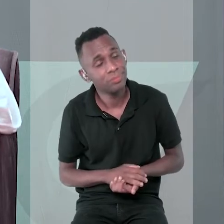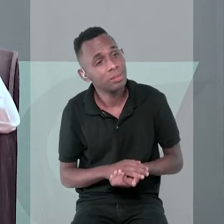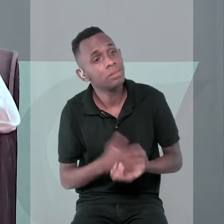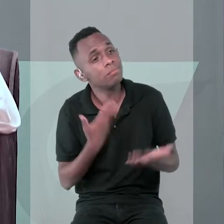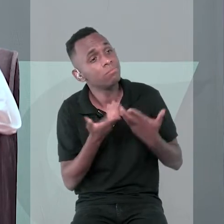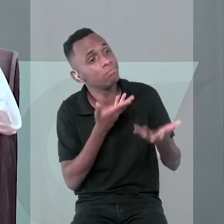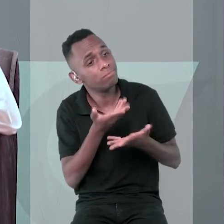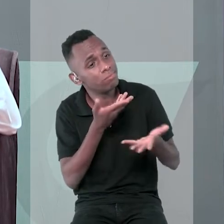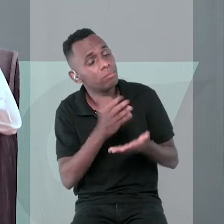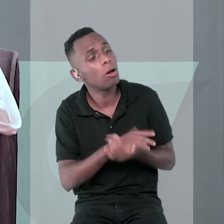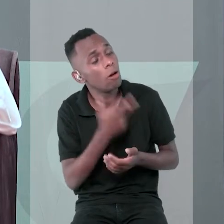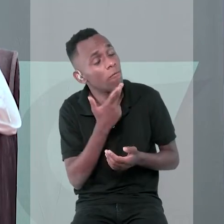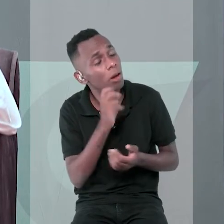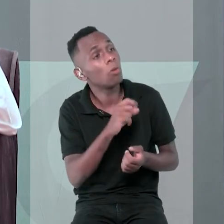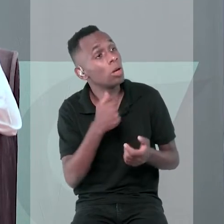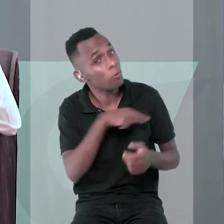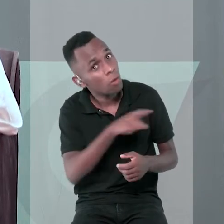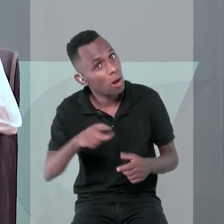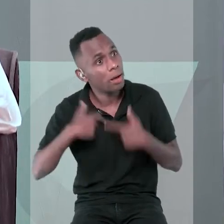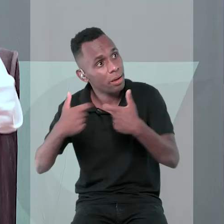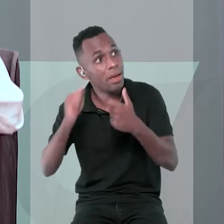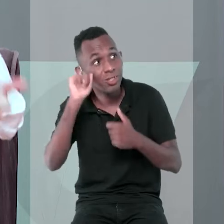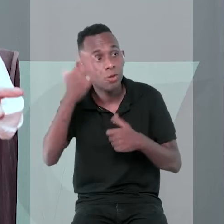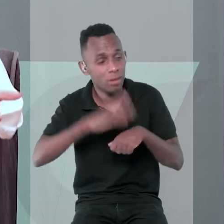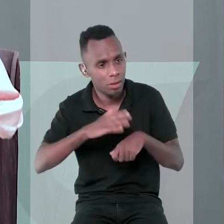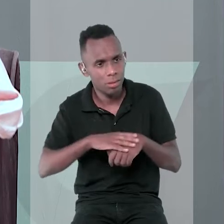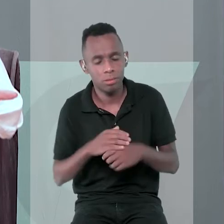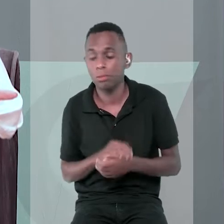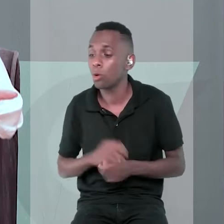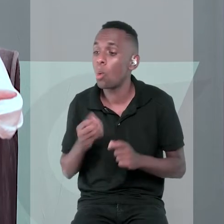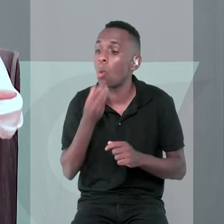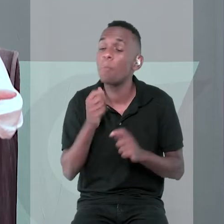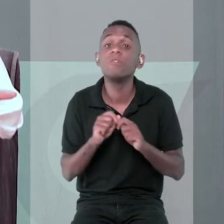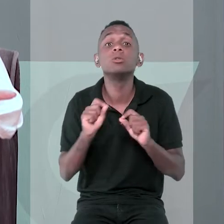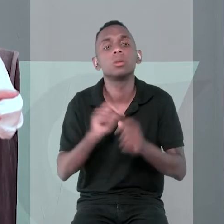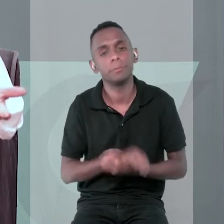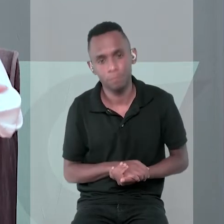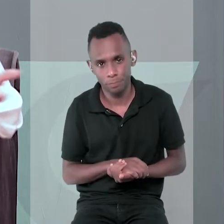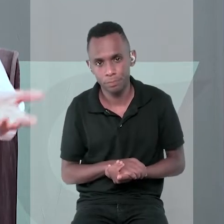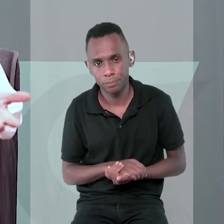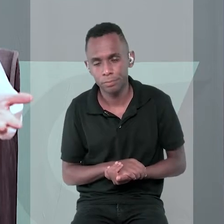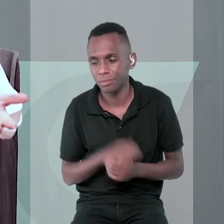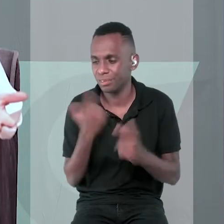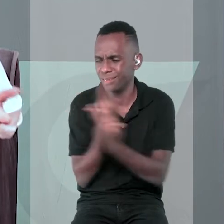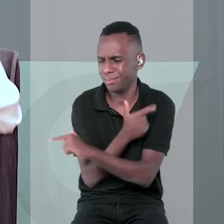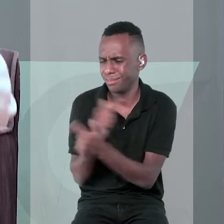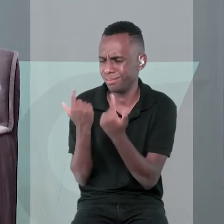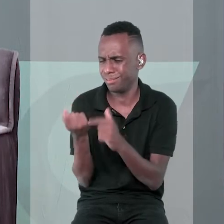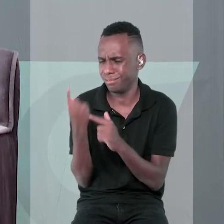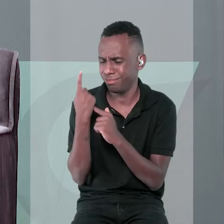a Vaucouleurs, e fala, olha, eu vou lá, vou resolver. E ele, o que ele fez, gente? Riu da cara